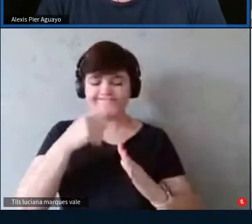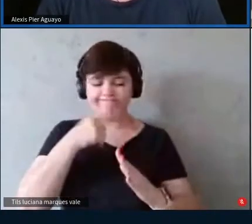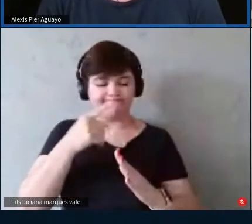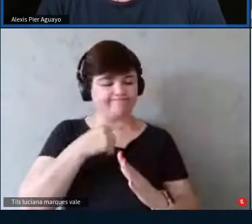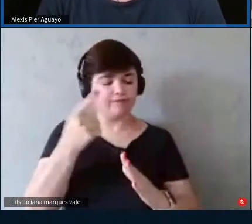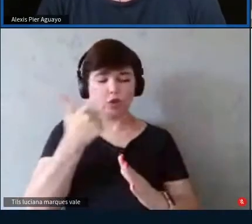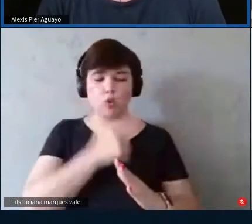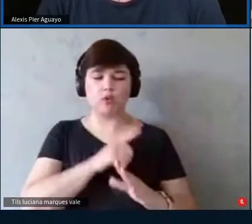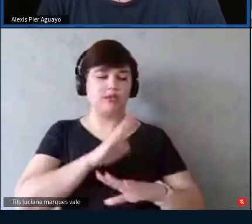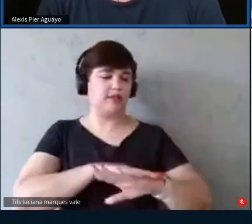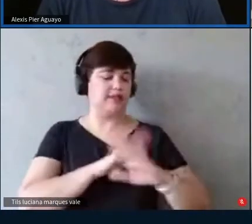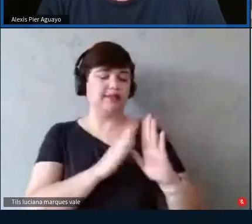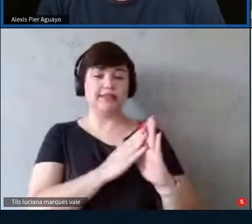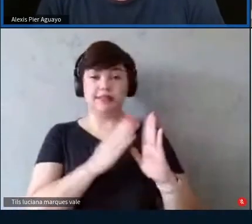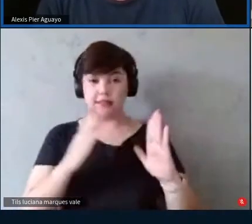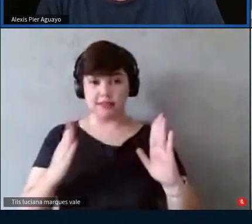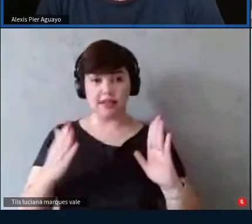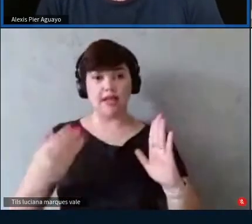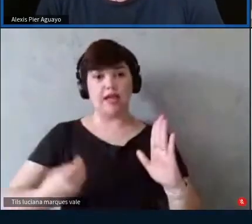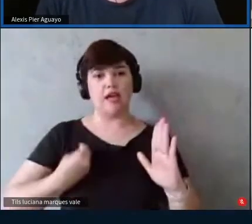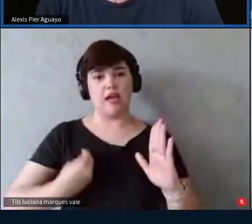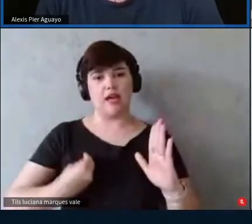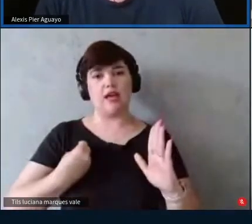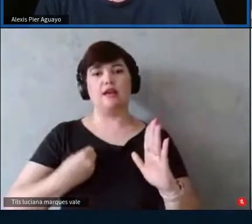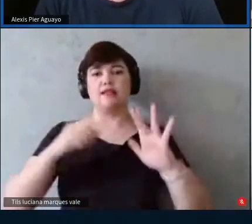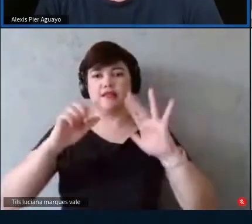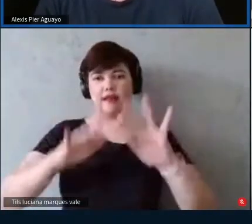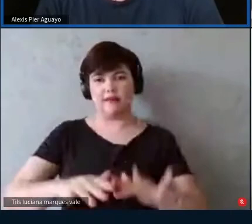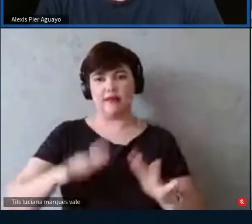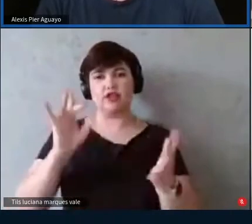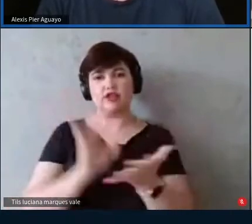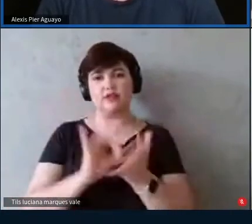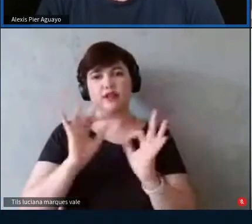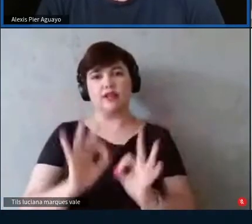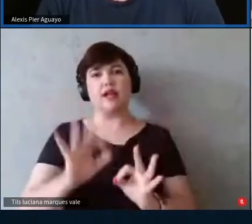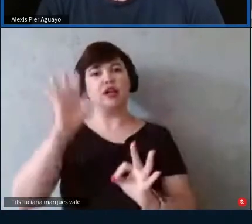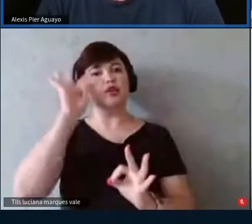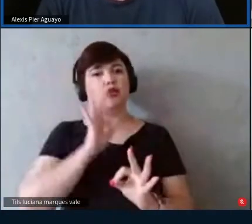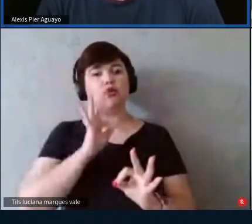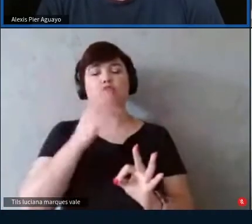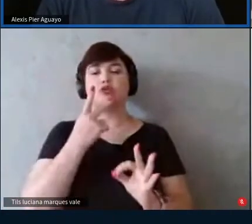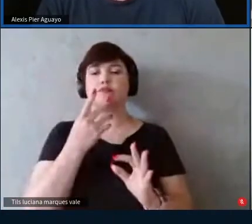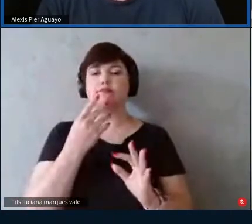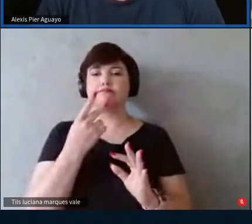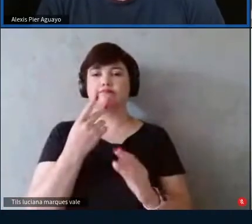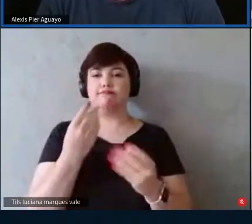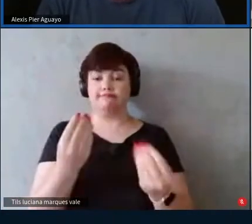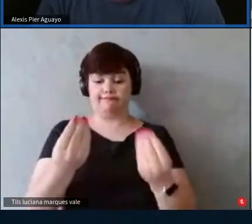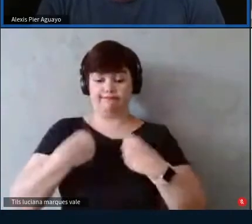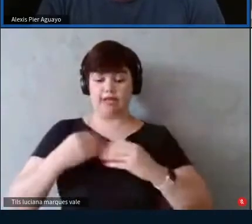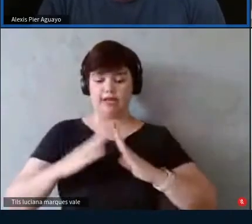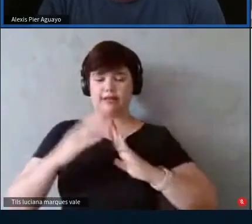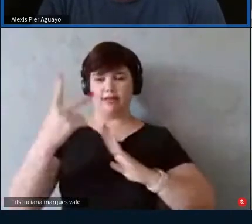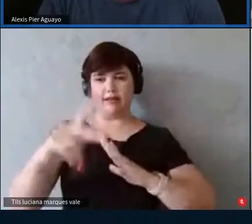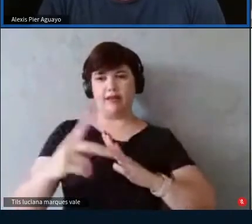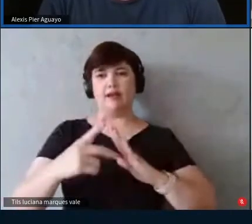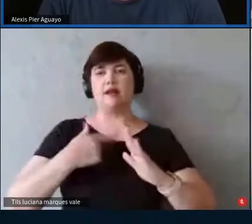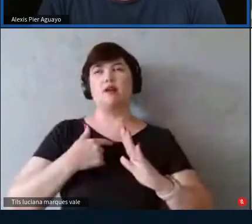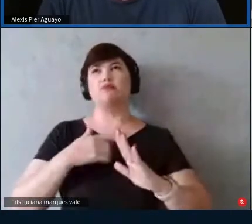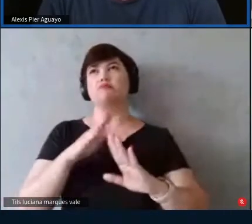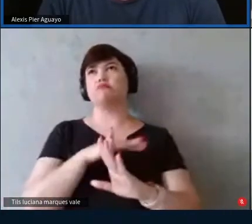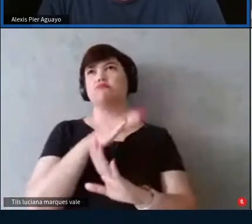durante uma parcela de tempo escrever. A Tuxi me cedeu a casa dela para eu ir para lá. Eu